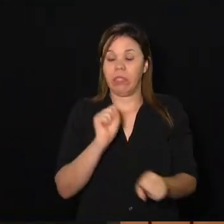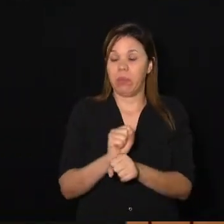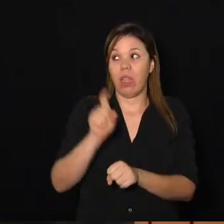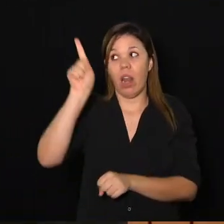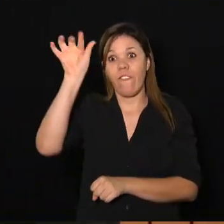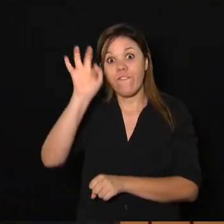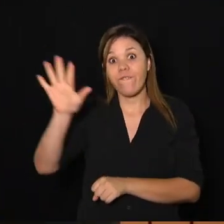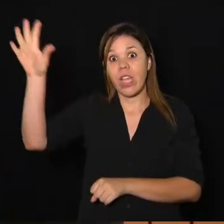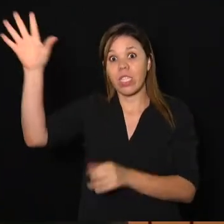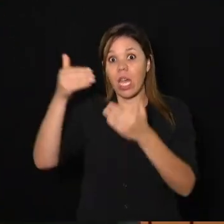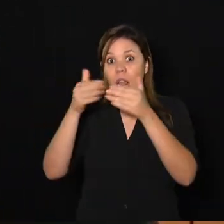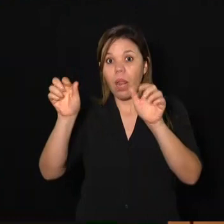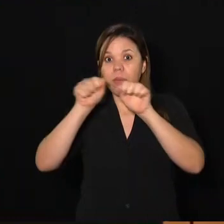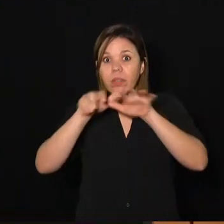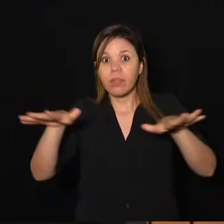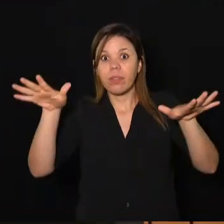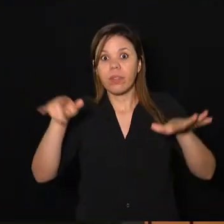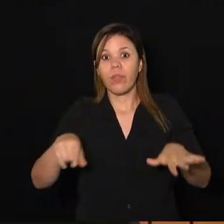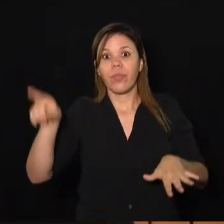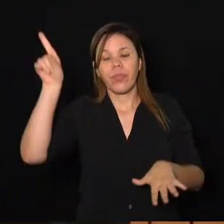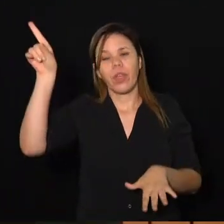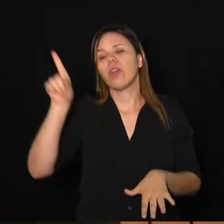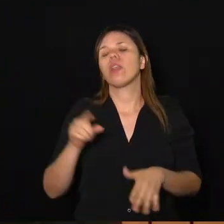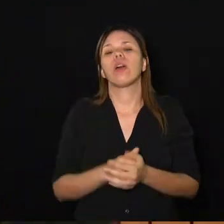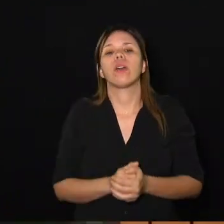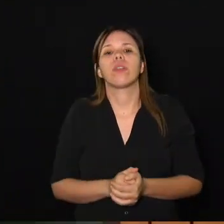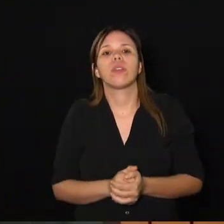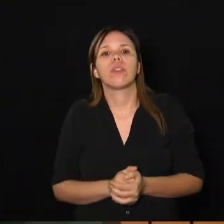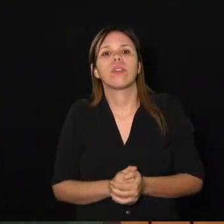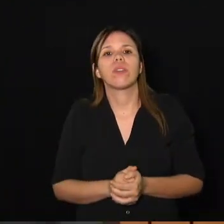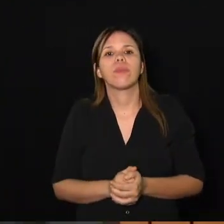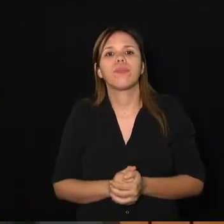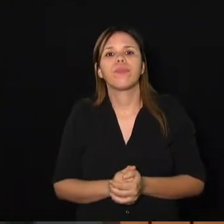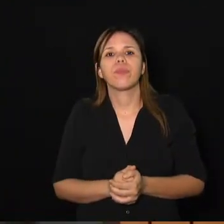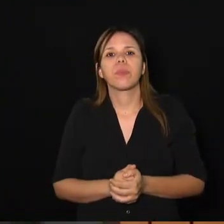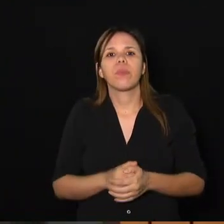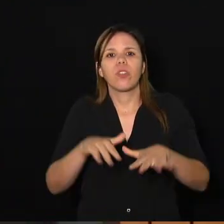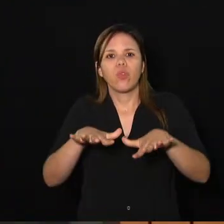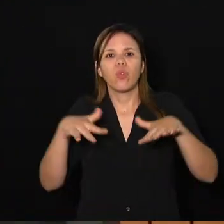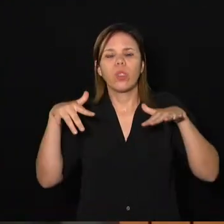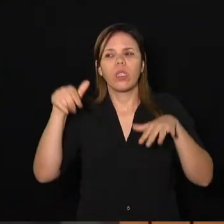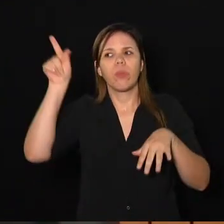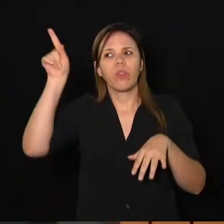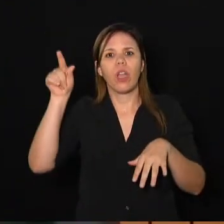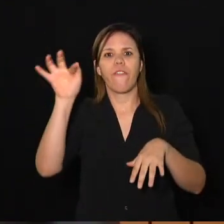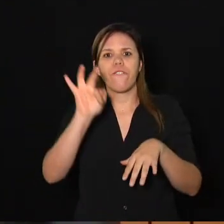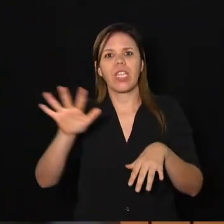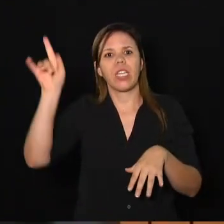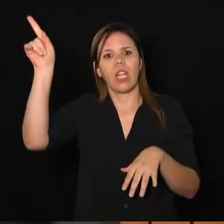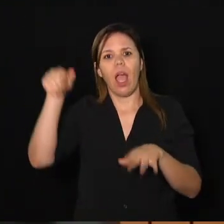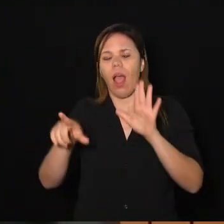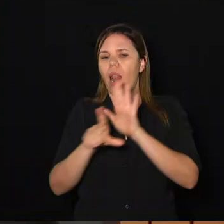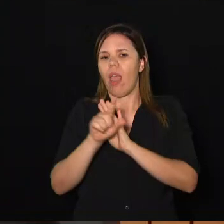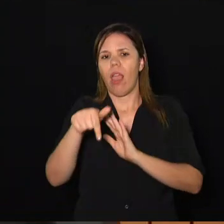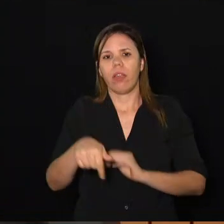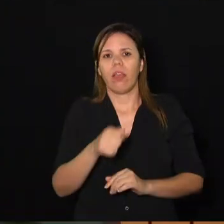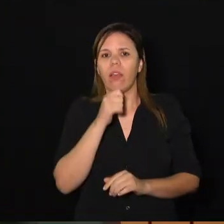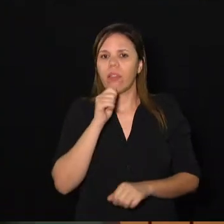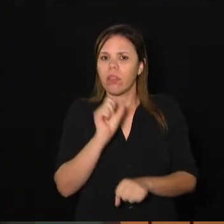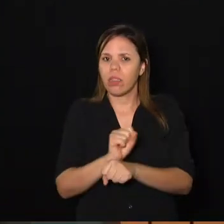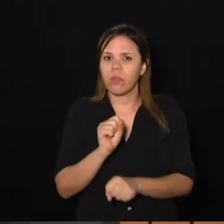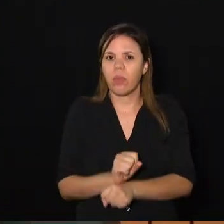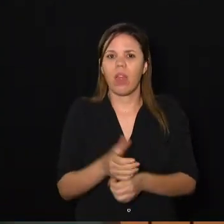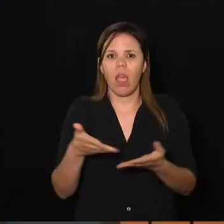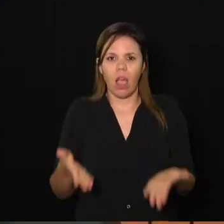isso vai ser respondido pelos superiores do tribunal federal a gente sabe que nos outros países funciona mas no momento não é a lei aqui e nós